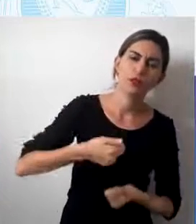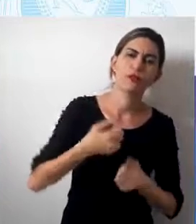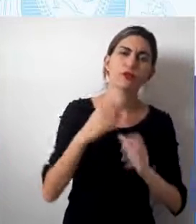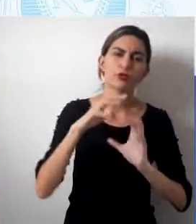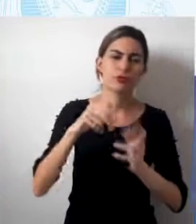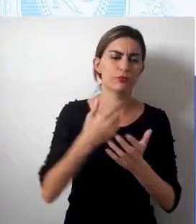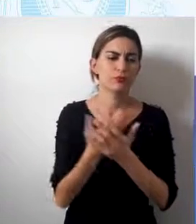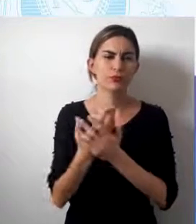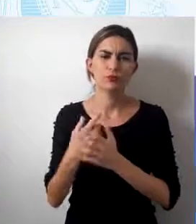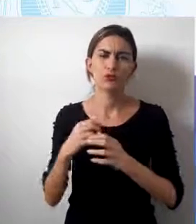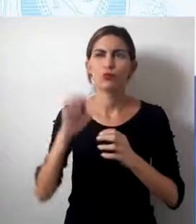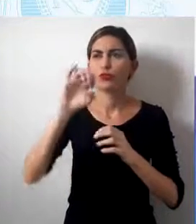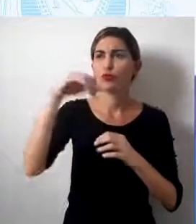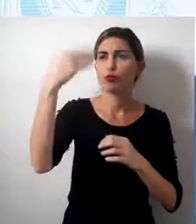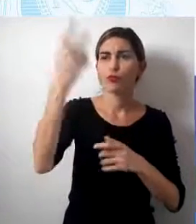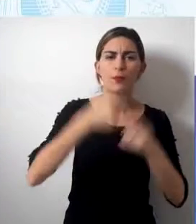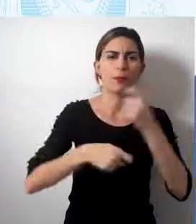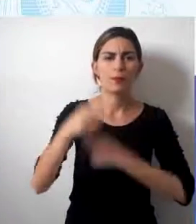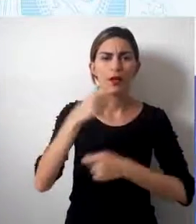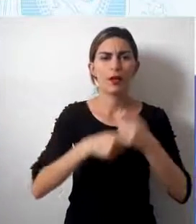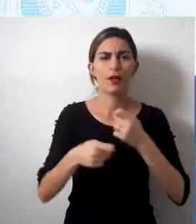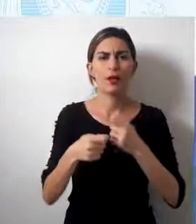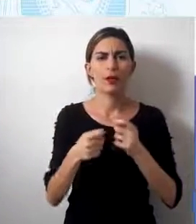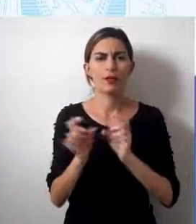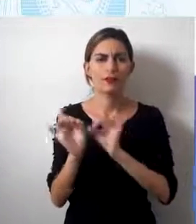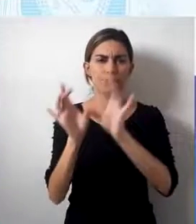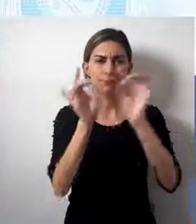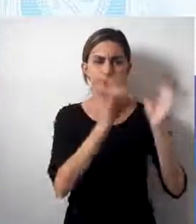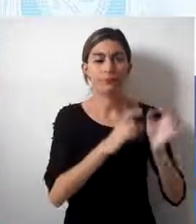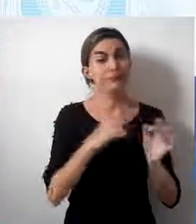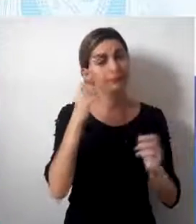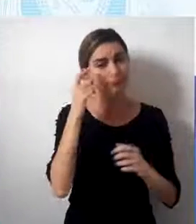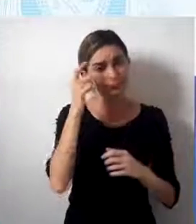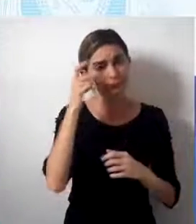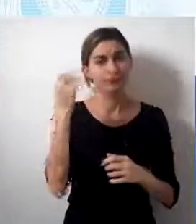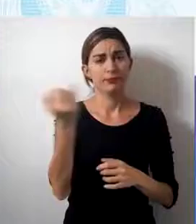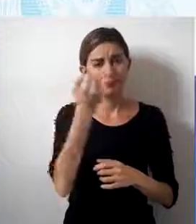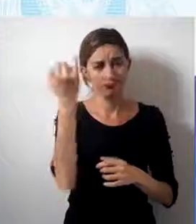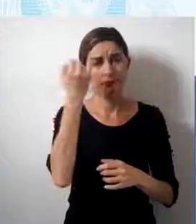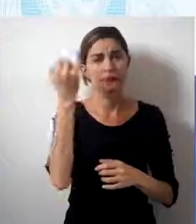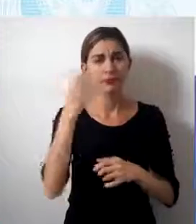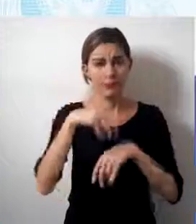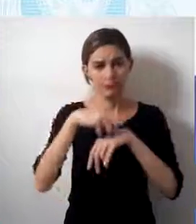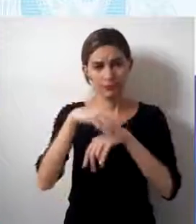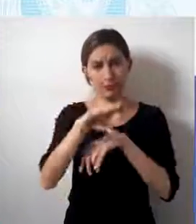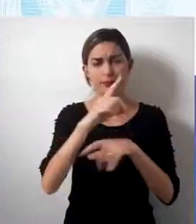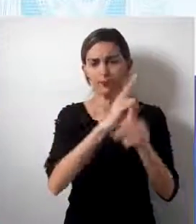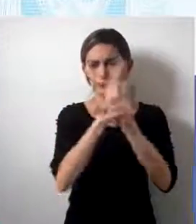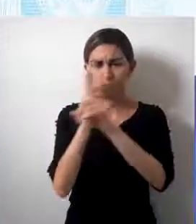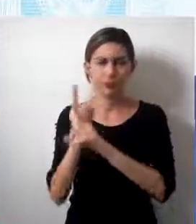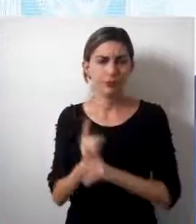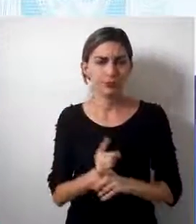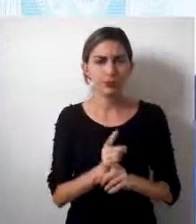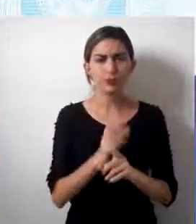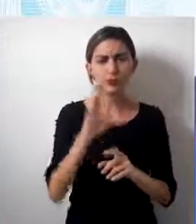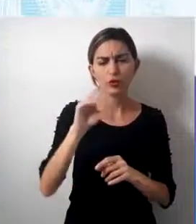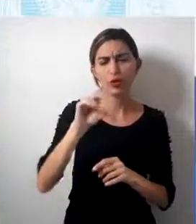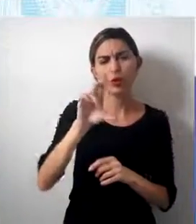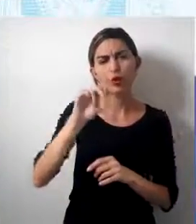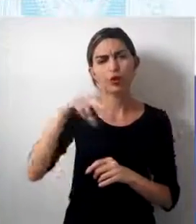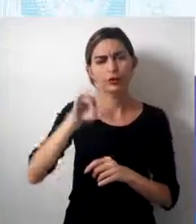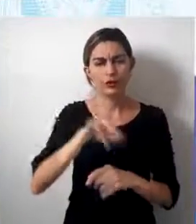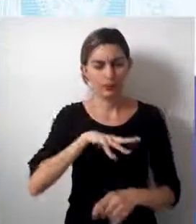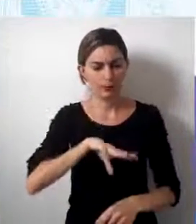o exterior como principal mercado consumidor. Então isso é muito importante de destacar, identificar que a